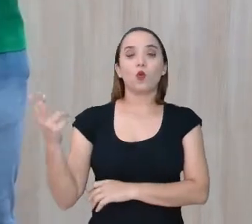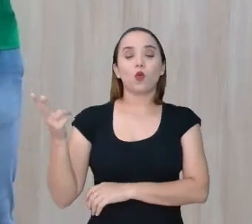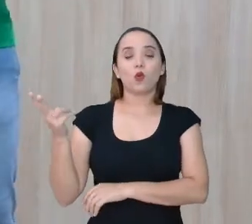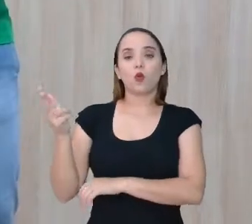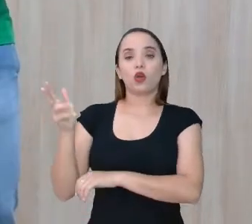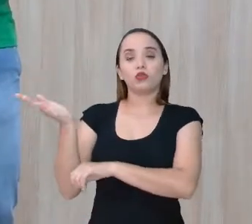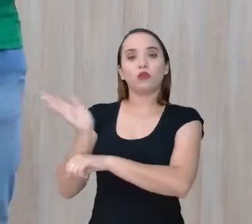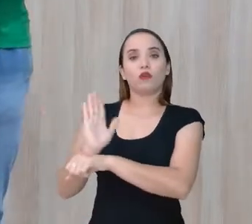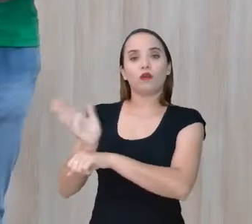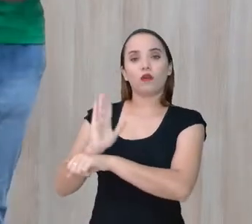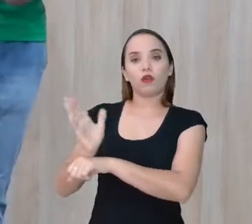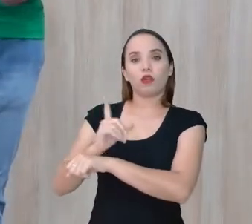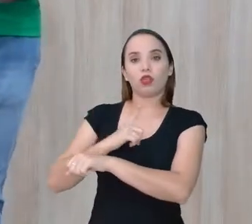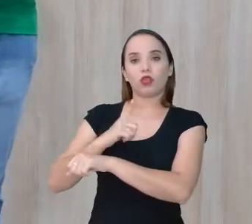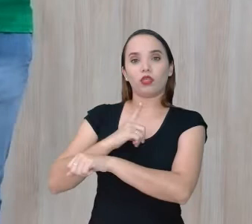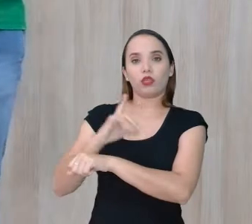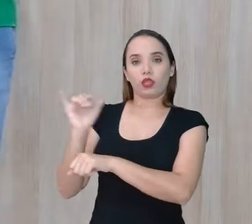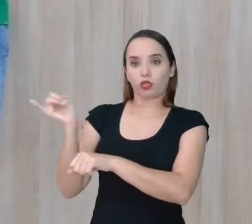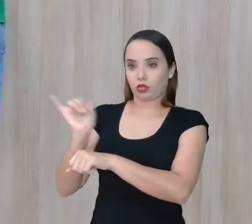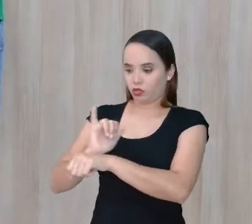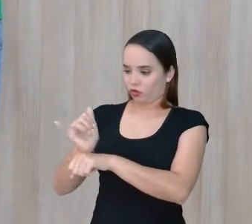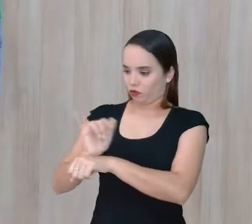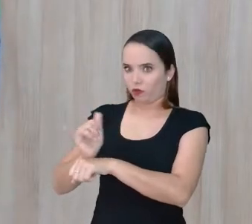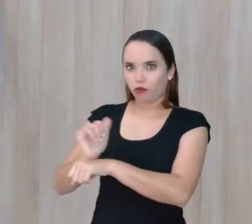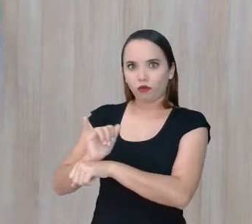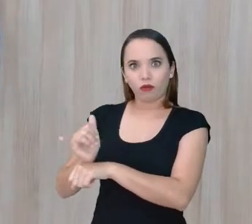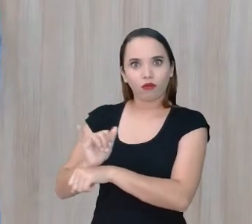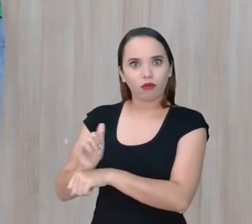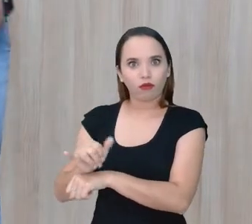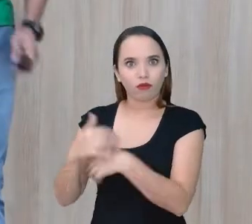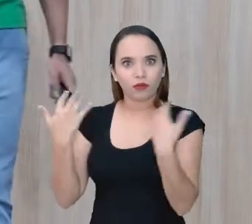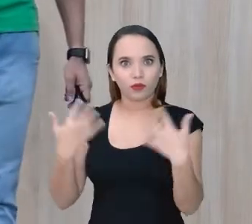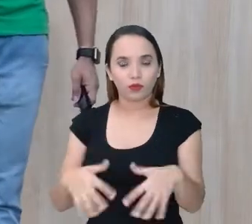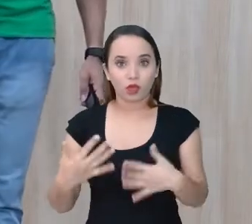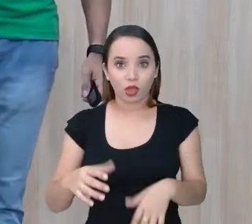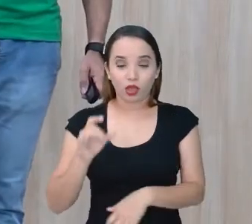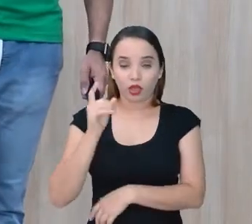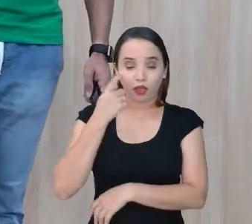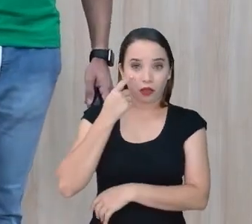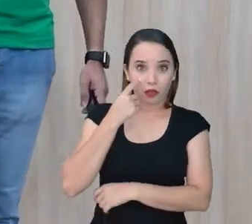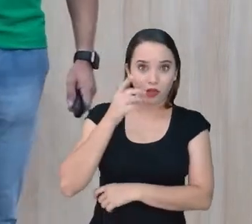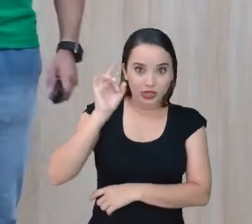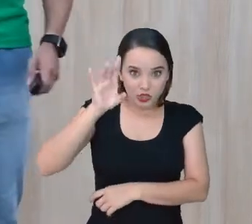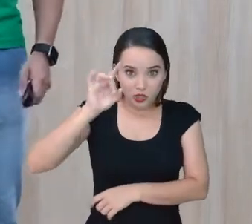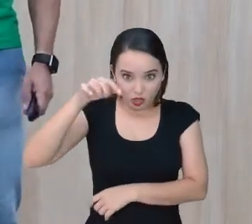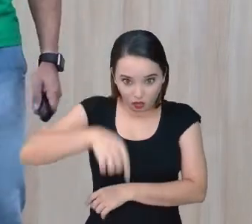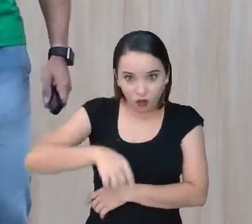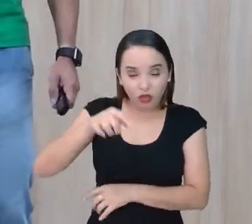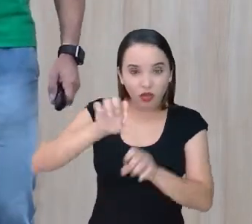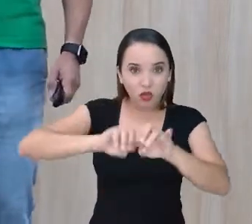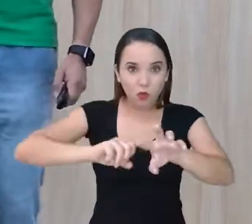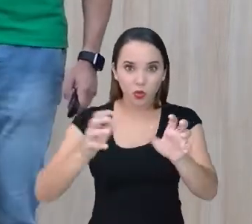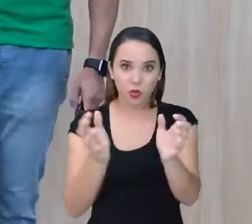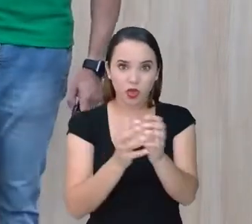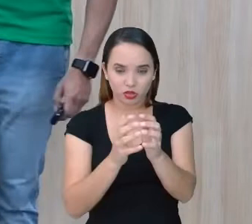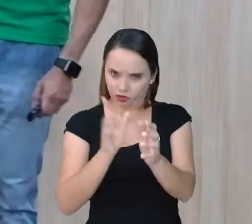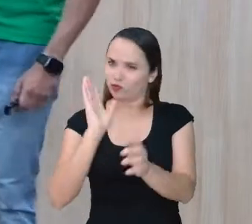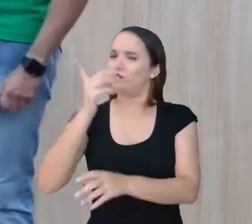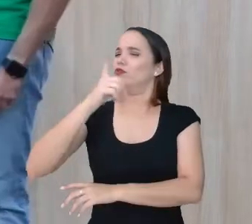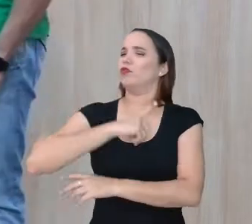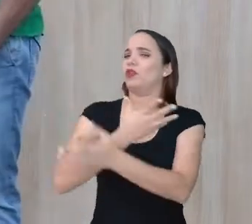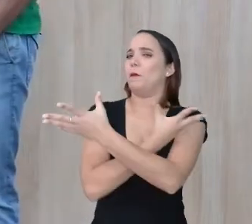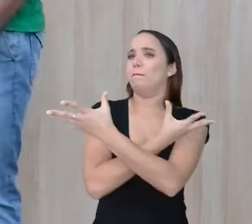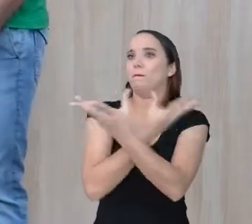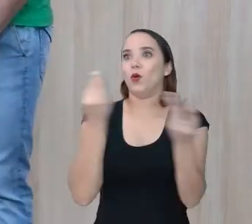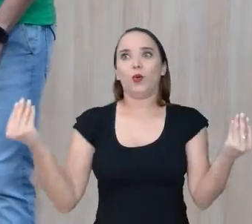tem no YouTube? Somente no canal do Educa Recife já tem um MOI, certo? E aí